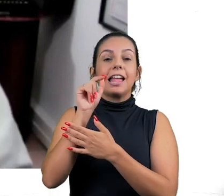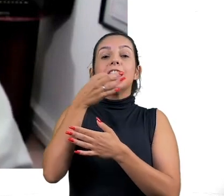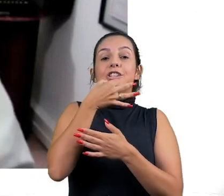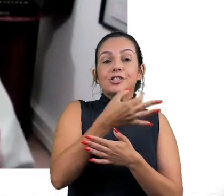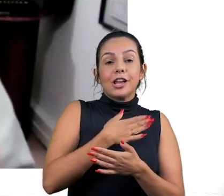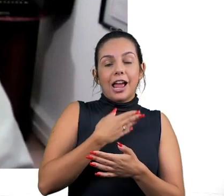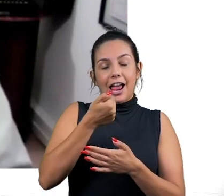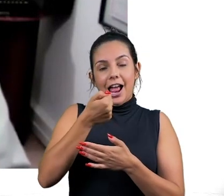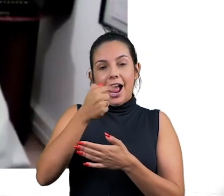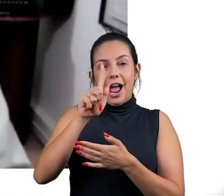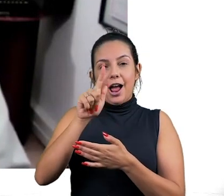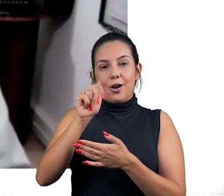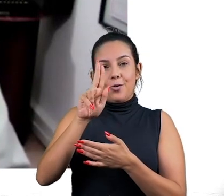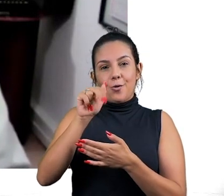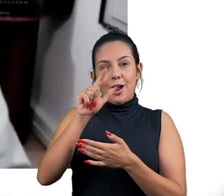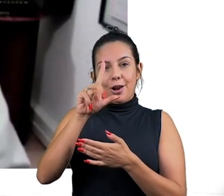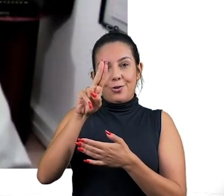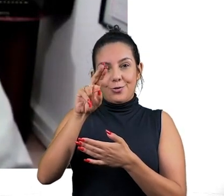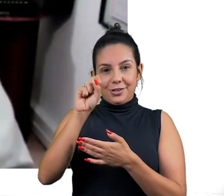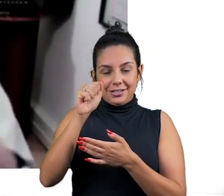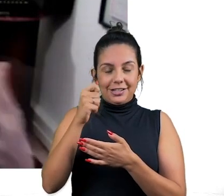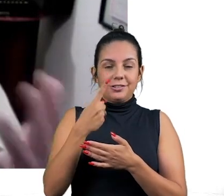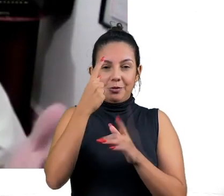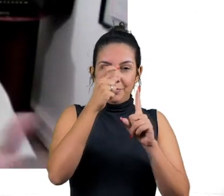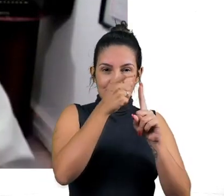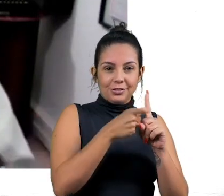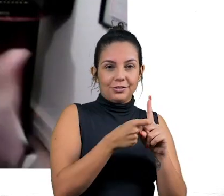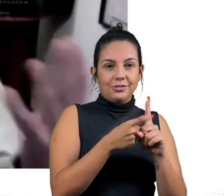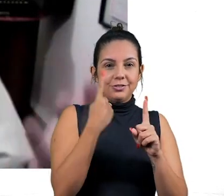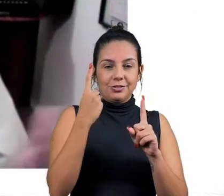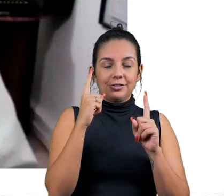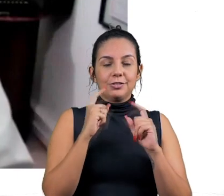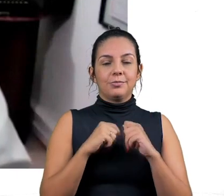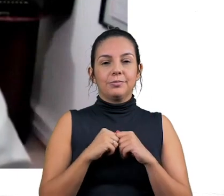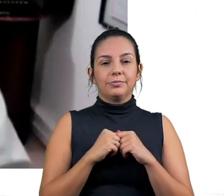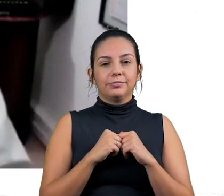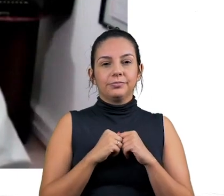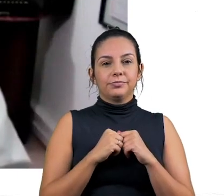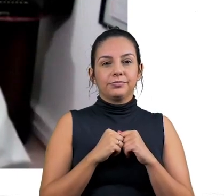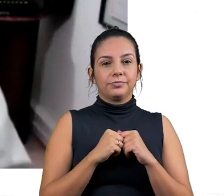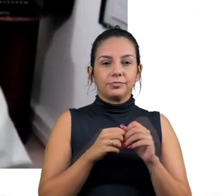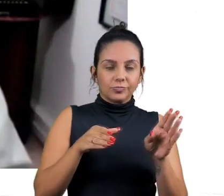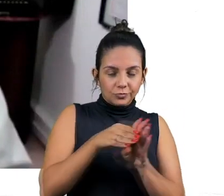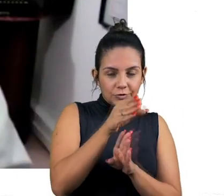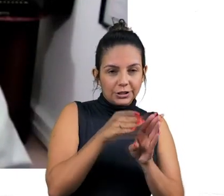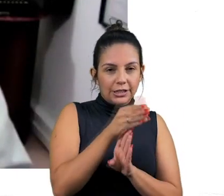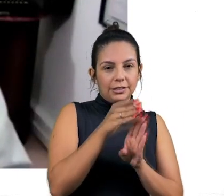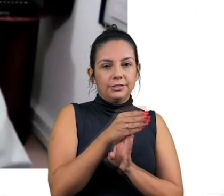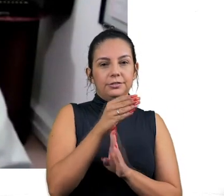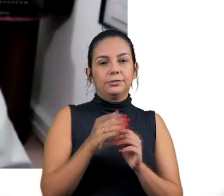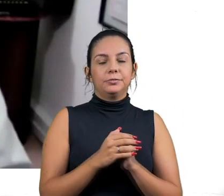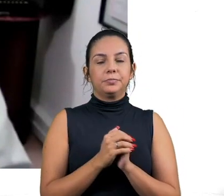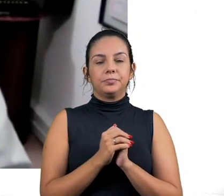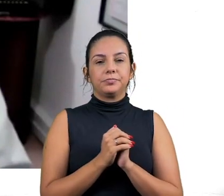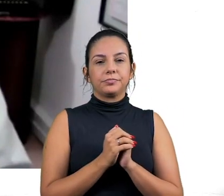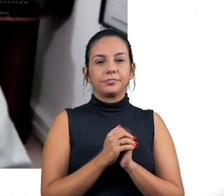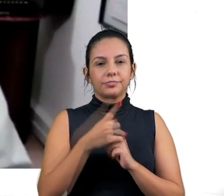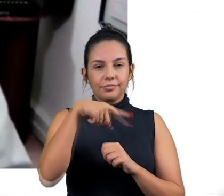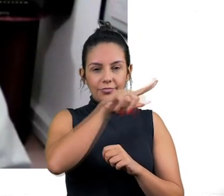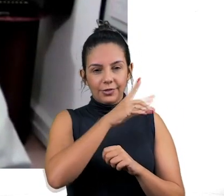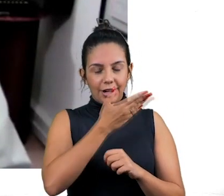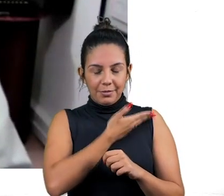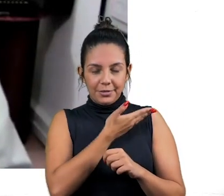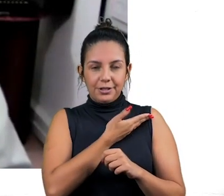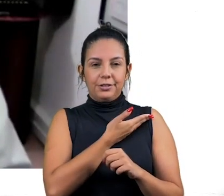que tem a ver com um personagem que é uma espécie assim de conselheiro desses